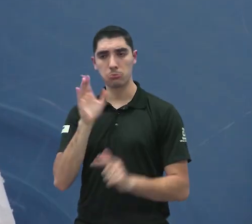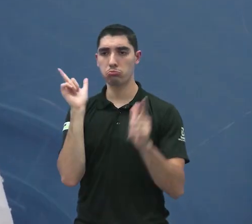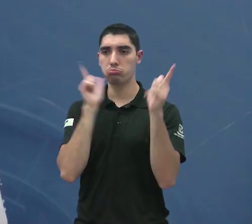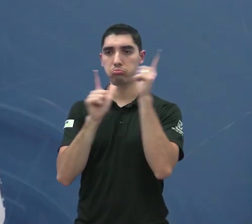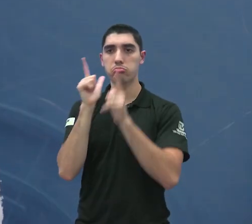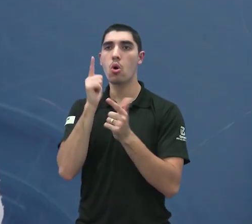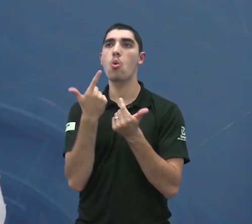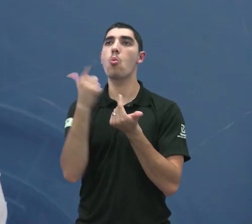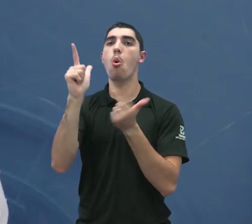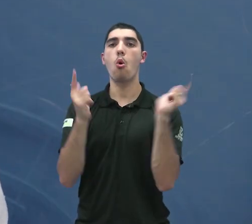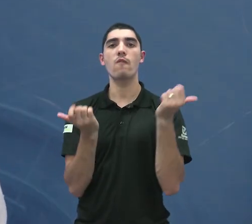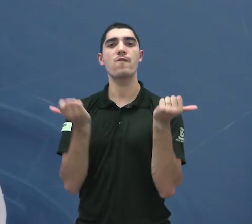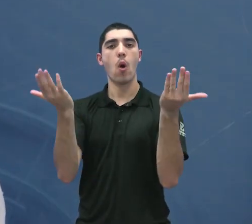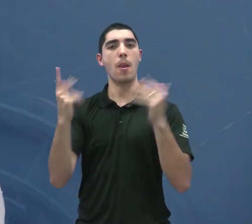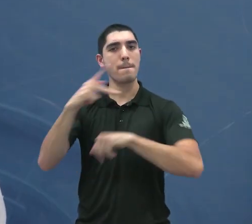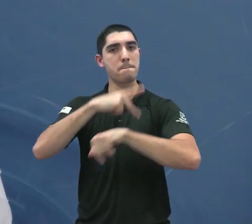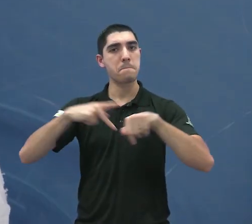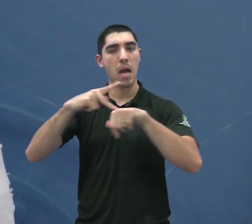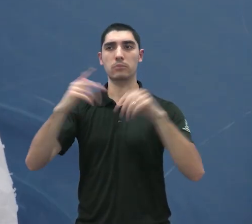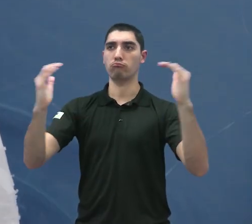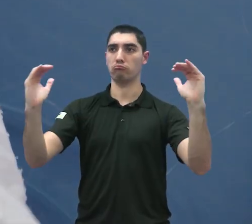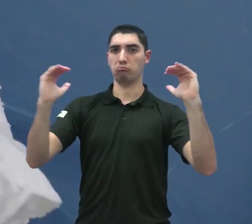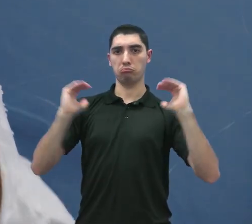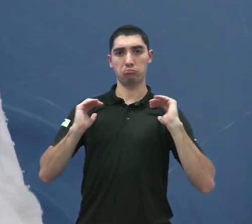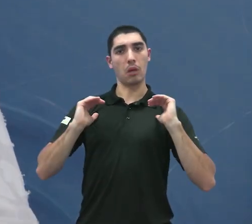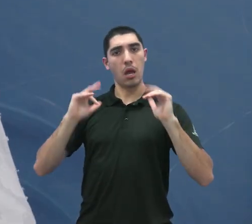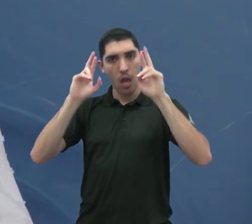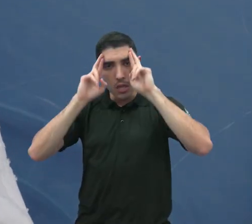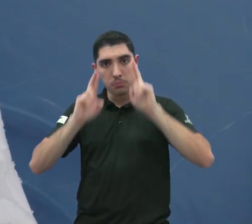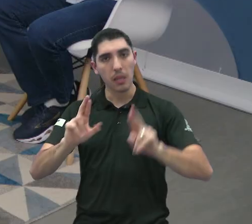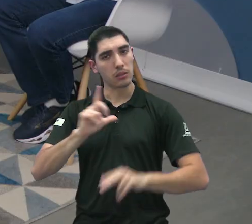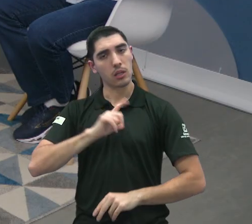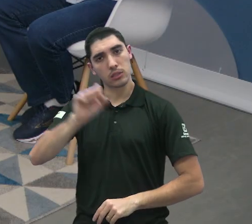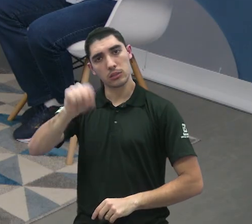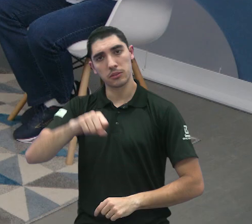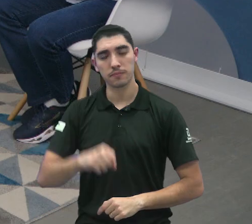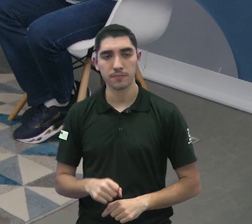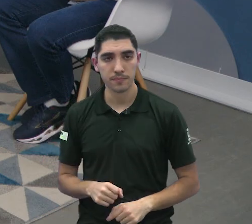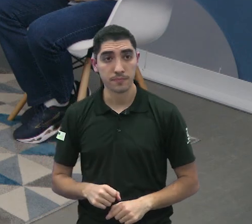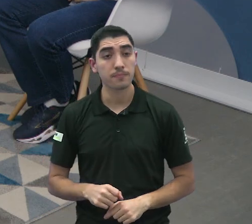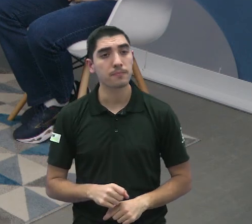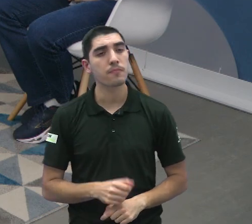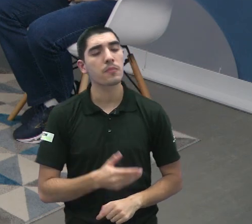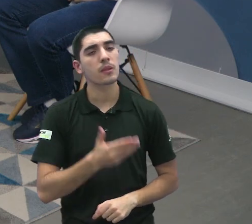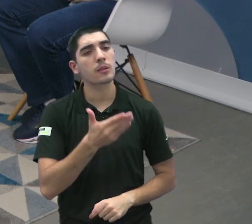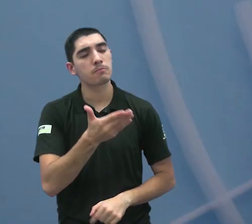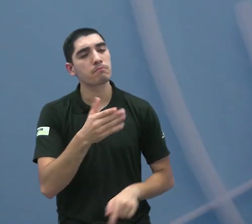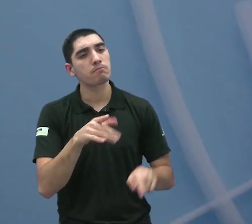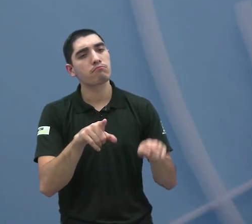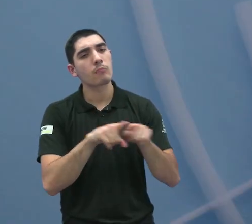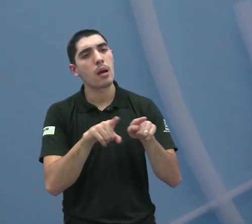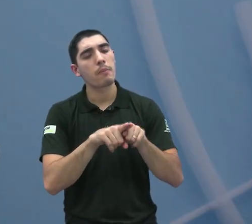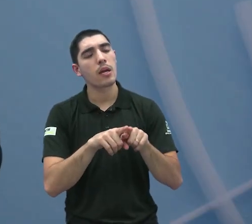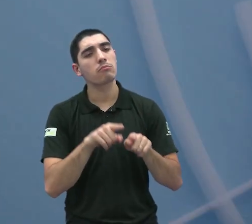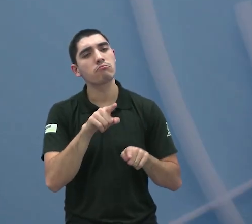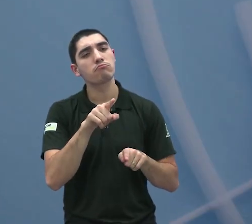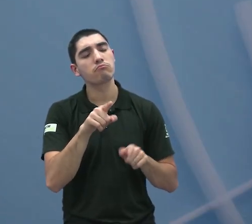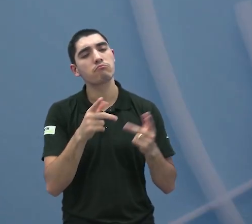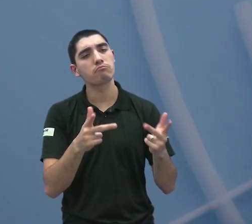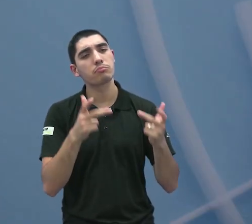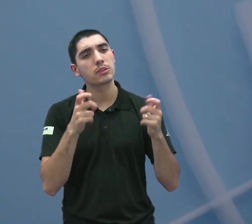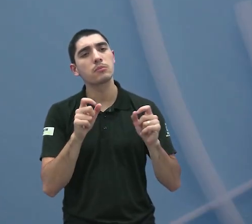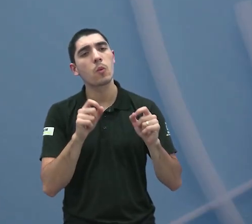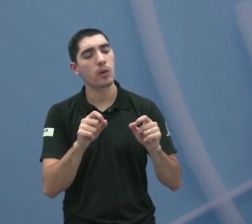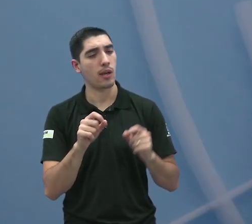respeito cada vez maior por parte em outras partes do mundo. E, professora, quais têm sido os efeitos